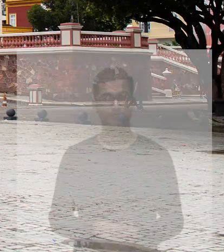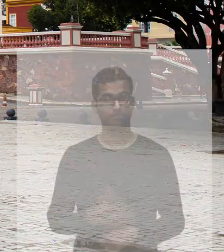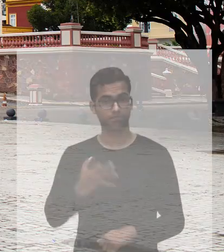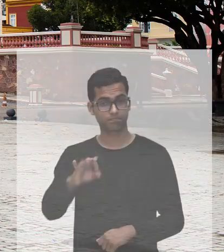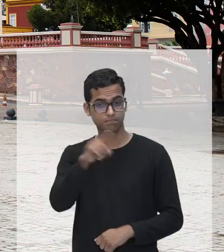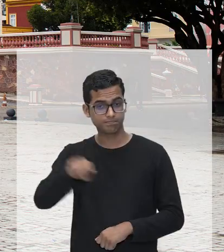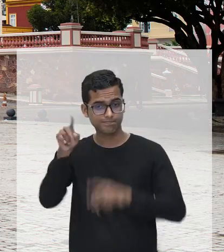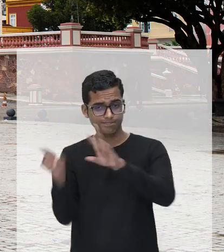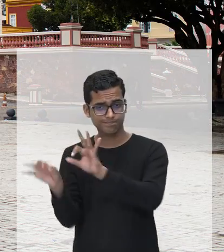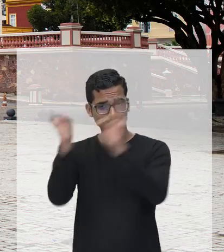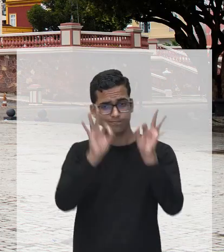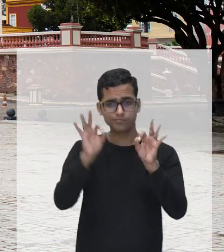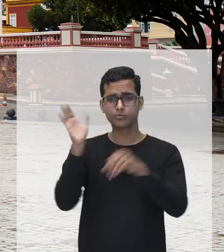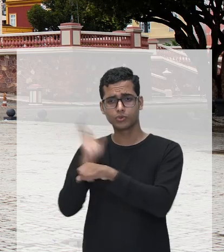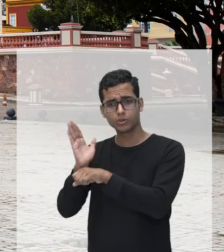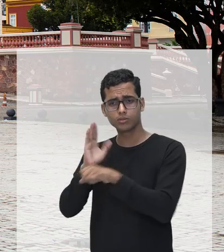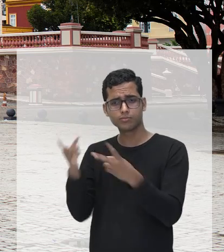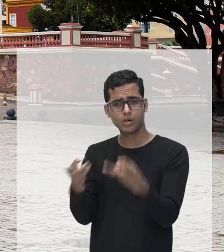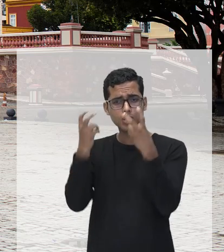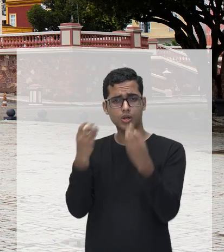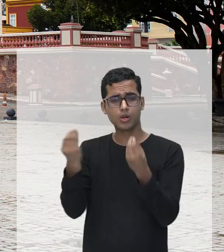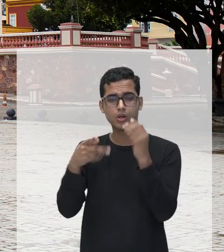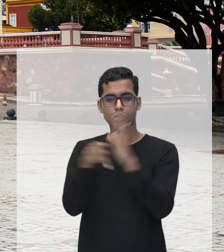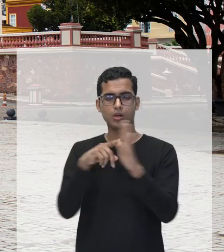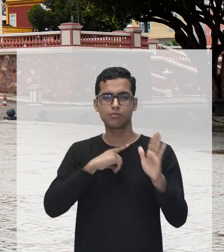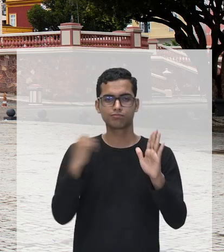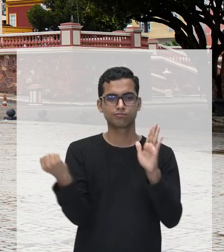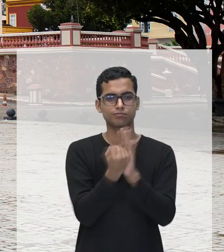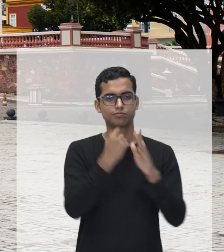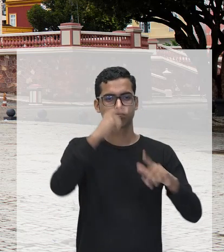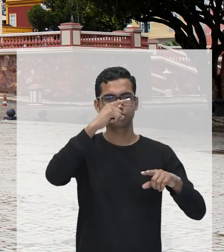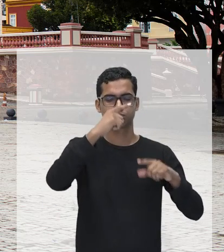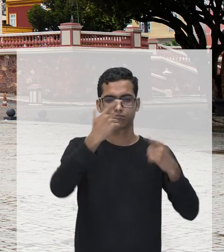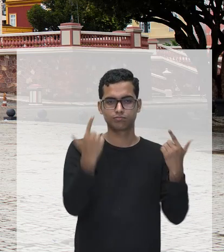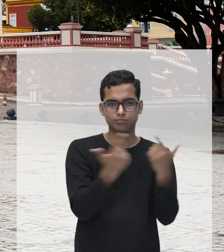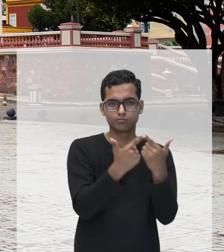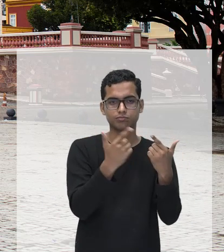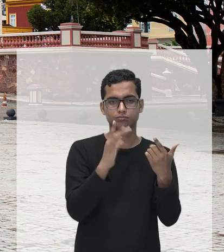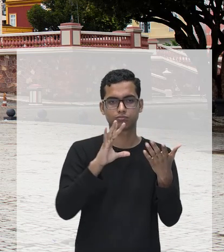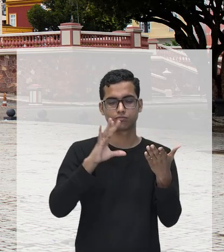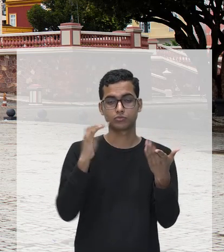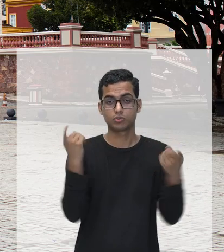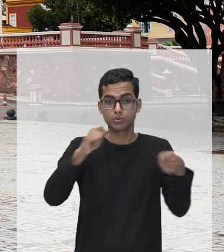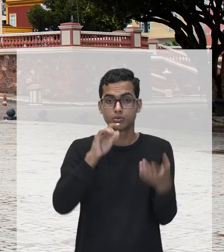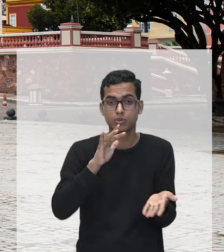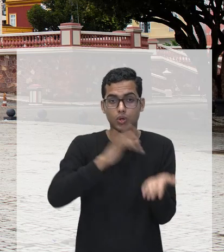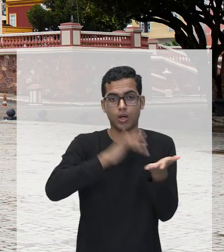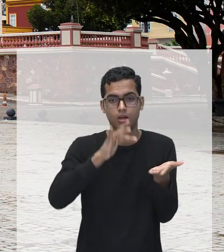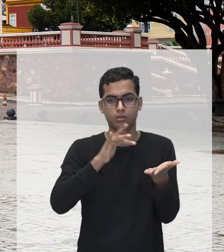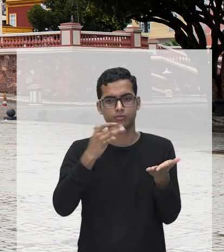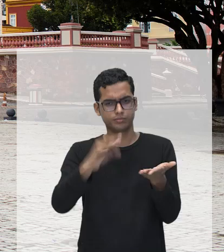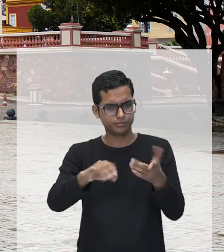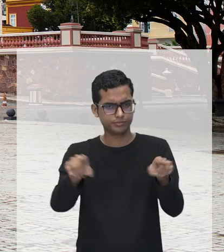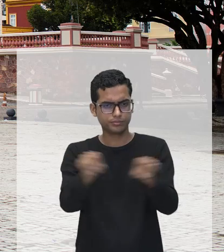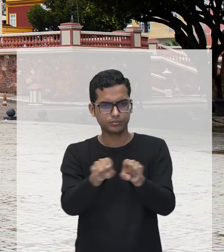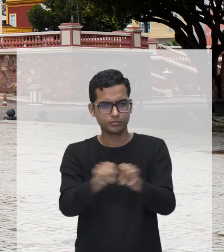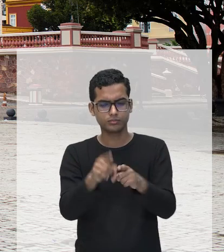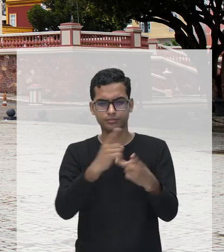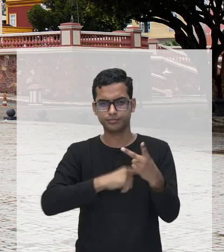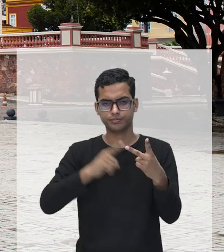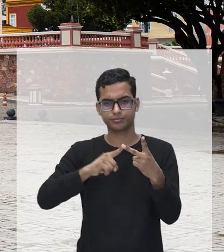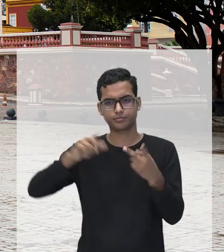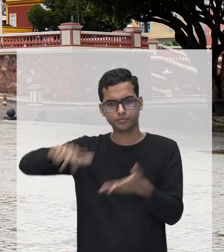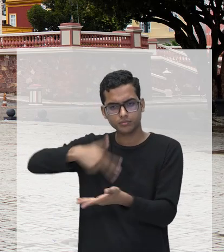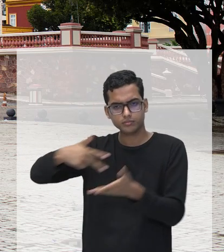Então, perceberam a diferença? Aqui nós temos o patrimônio material, é tudo aquilo que nós podemos tocar. E vocês viram a dança,